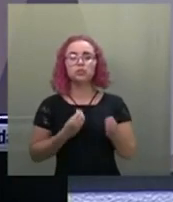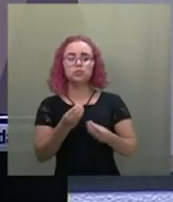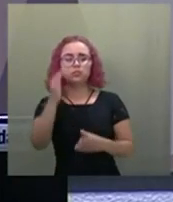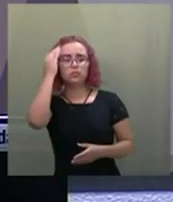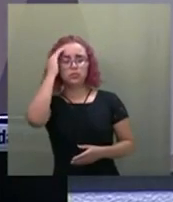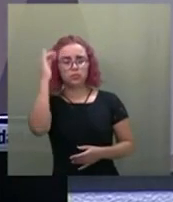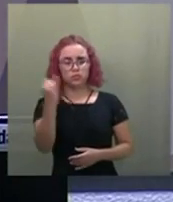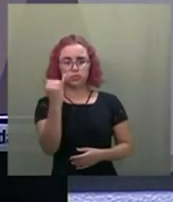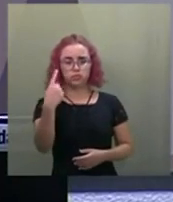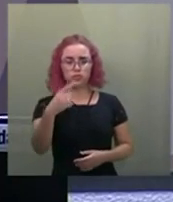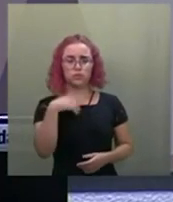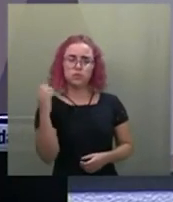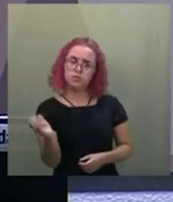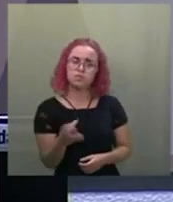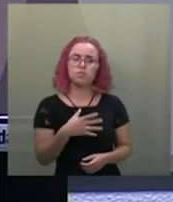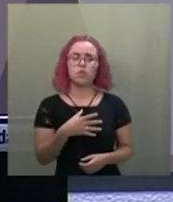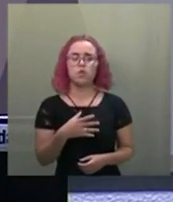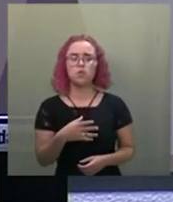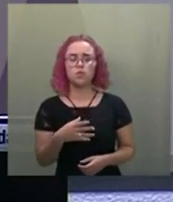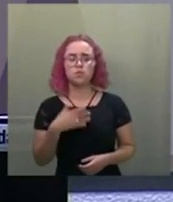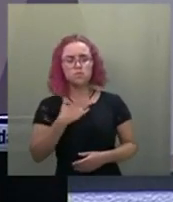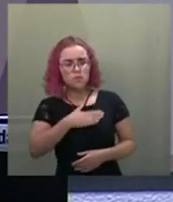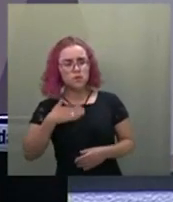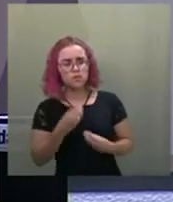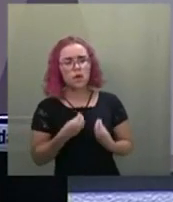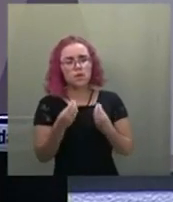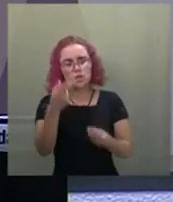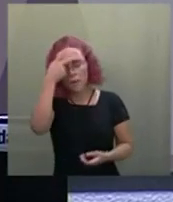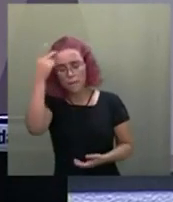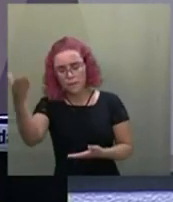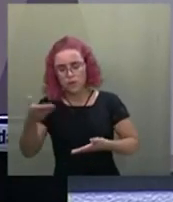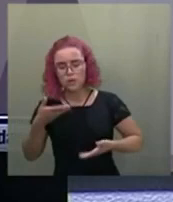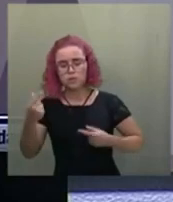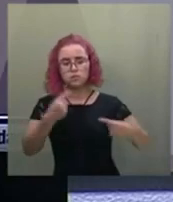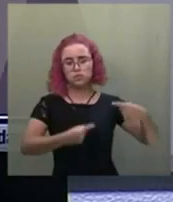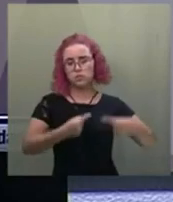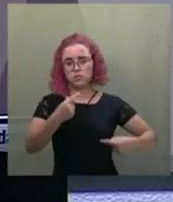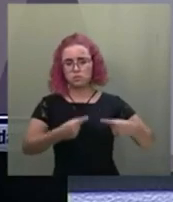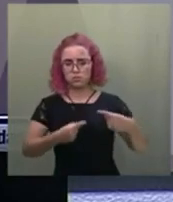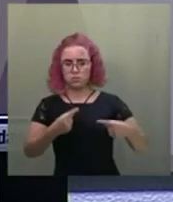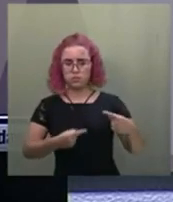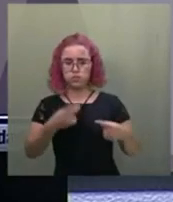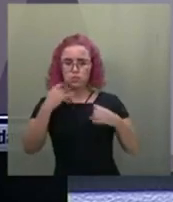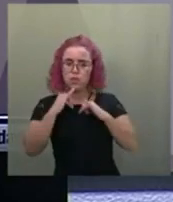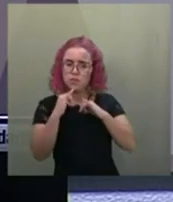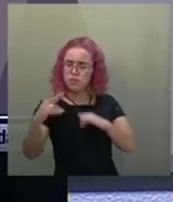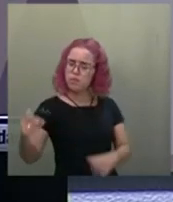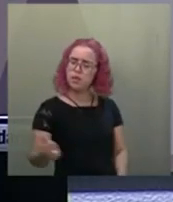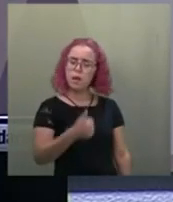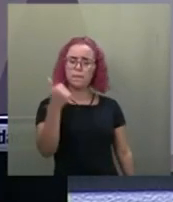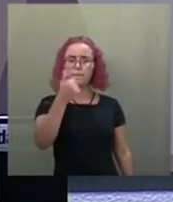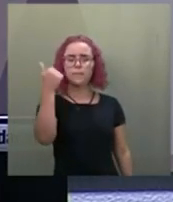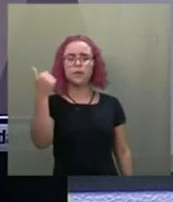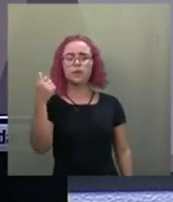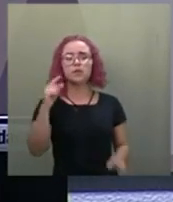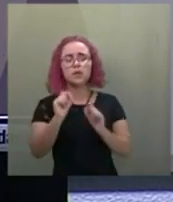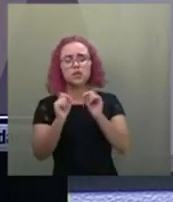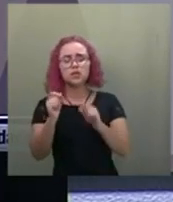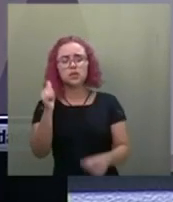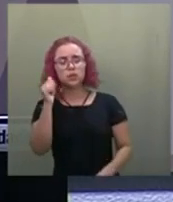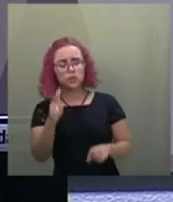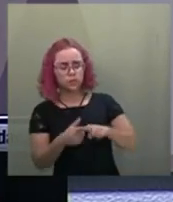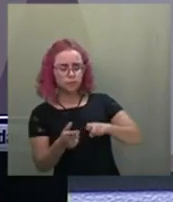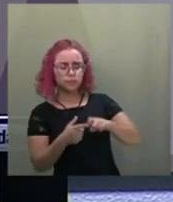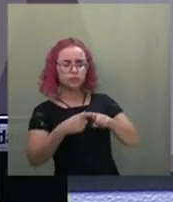grandioso como o nosso, ficar parado por questão política. É brincadeira isso. Reforma administrativa, nós temos falado todo